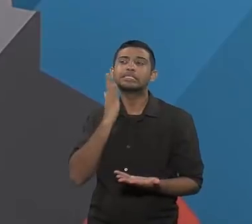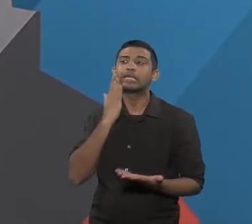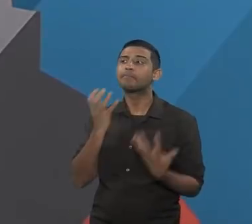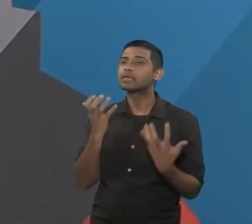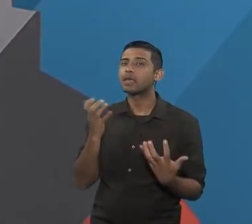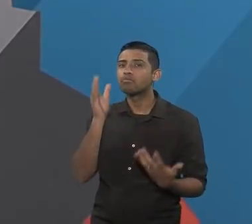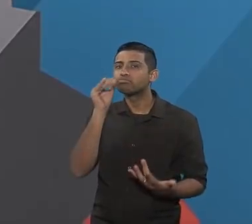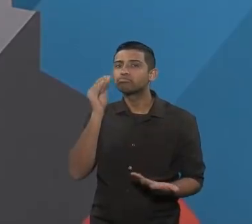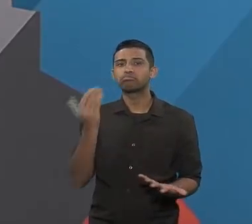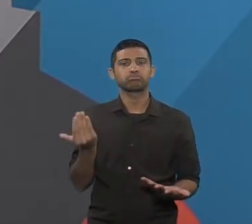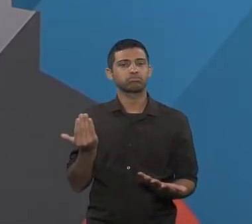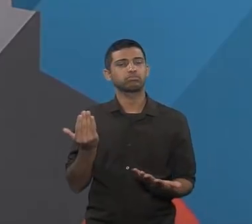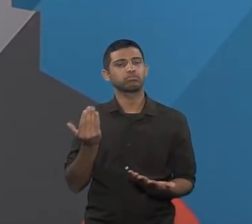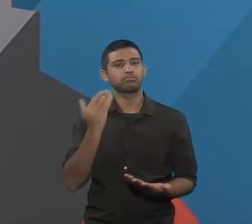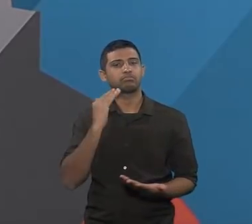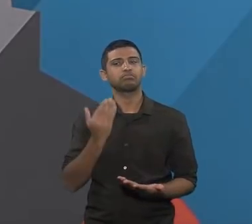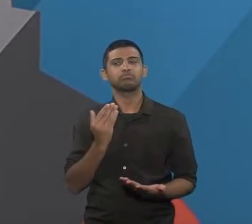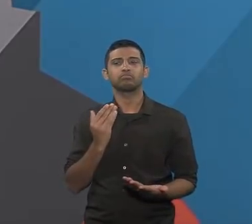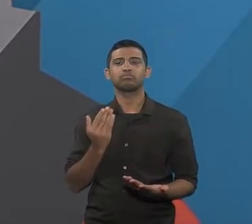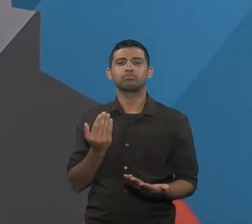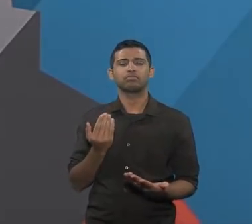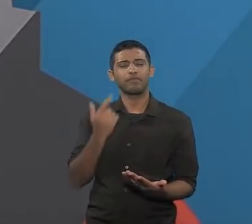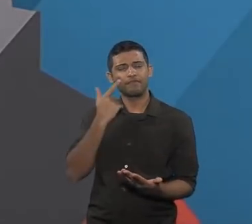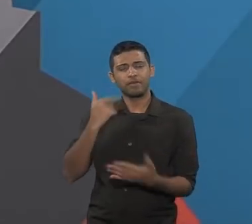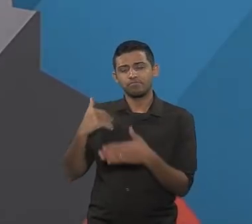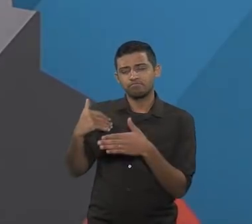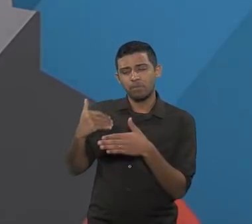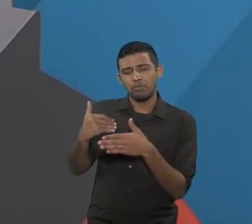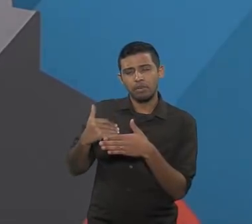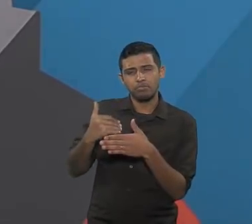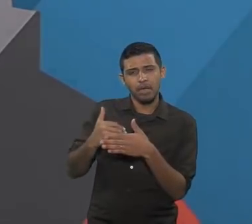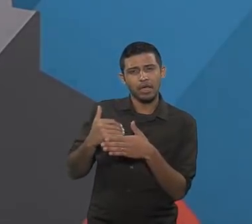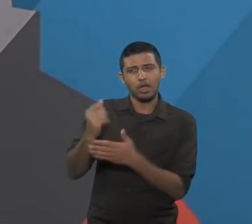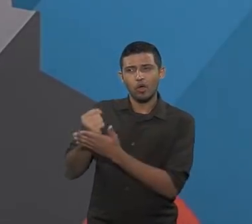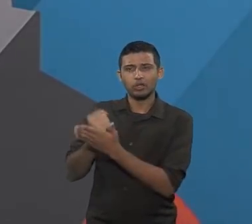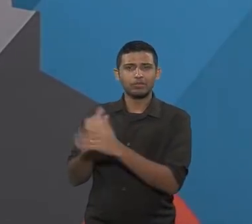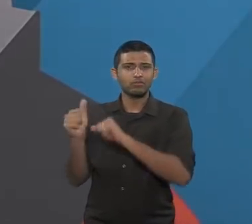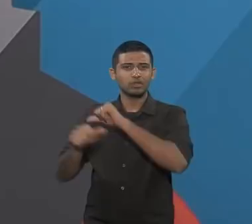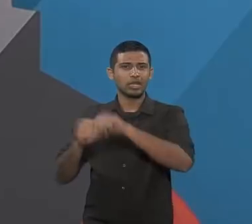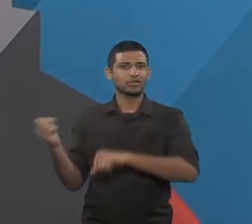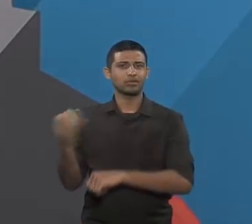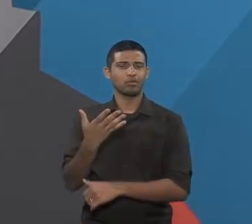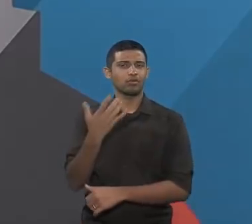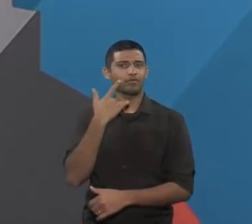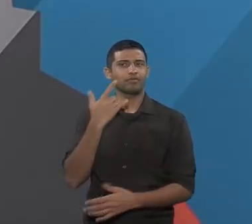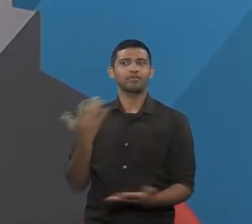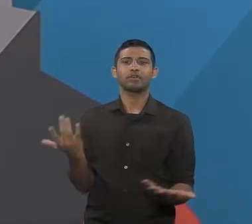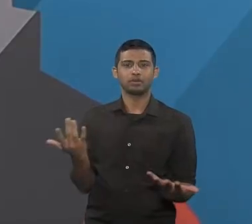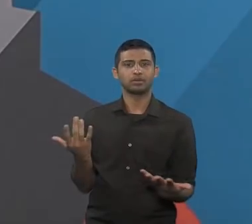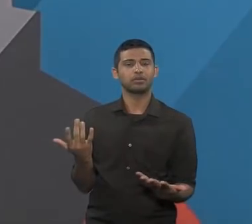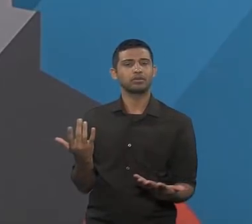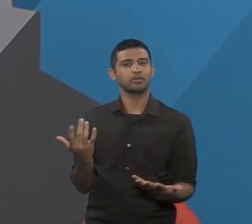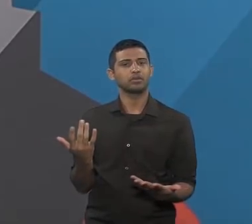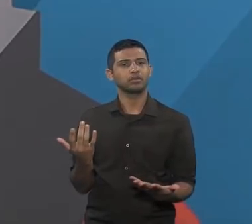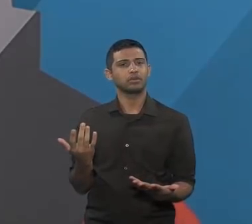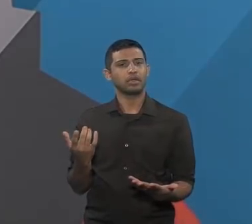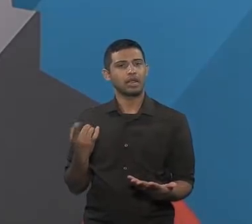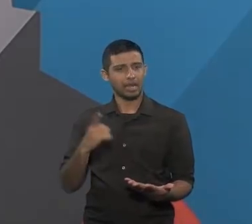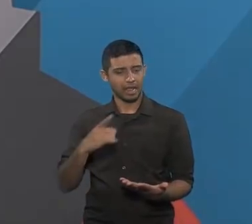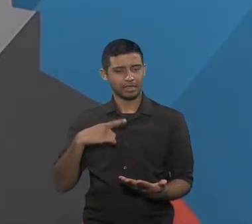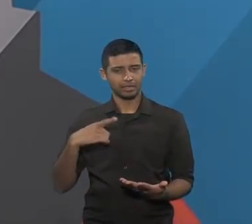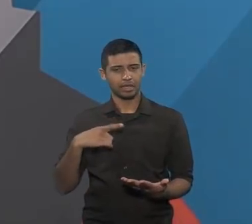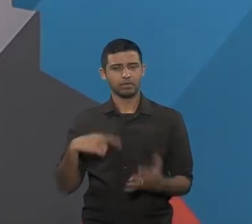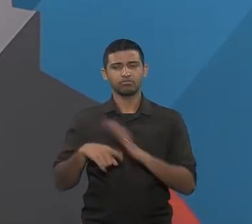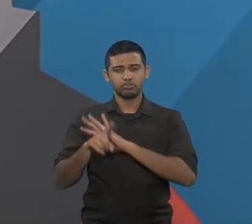queremos conhecer e saber, já que nós estamos pertinho da renovação, daqui a 7 anos vence esse contrato. O regime de